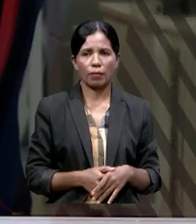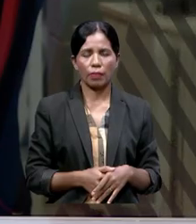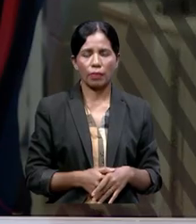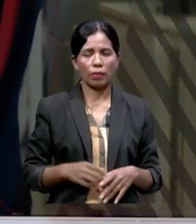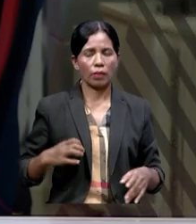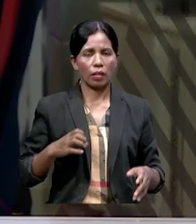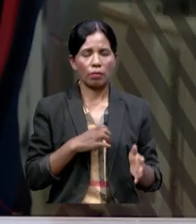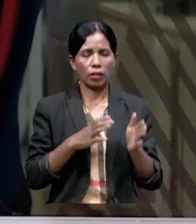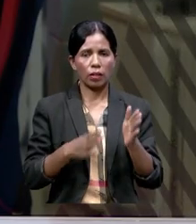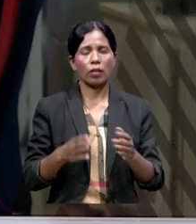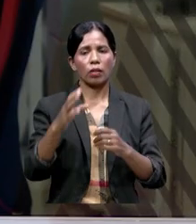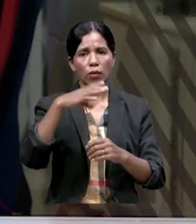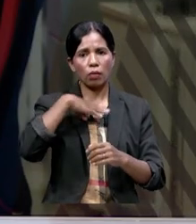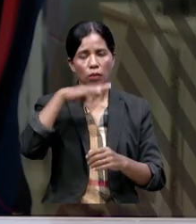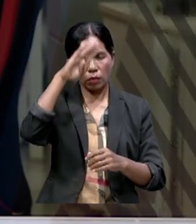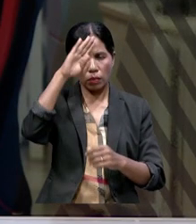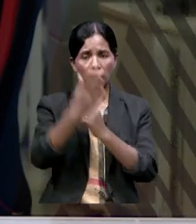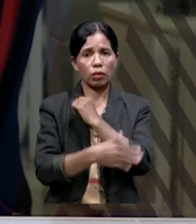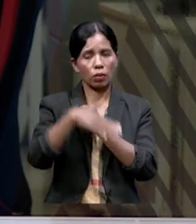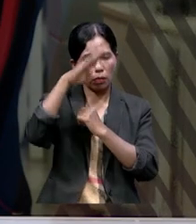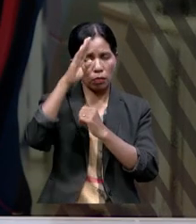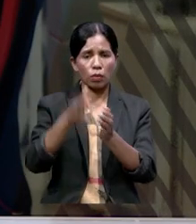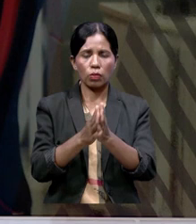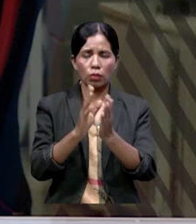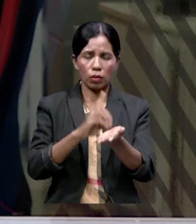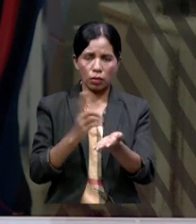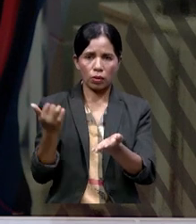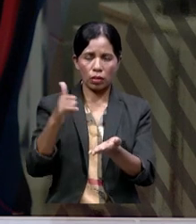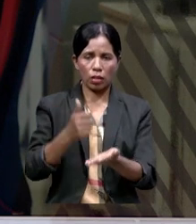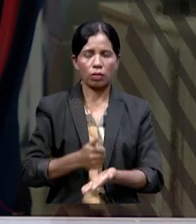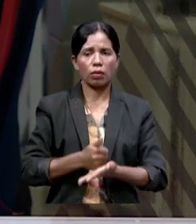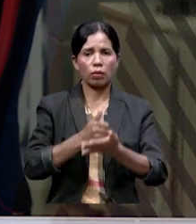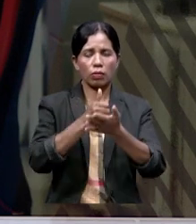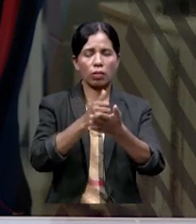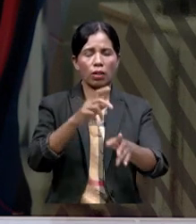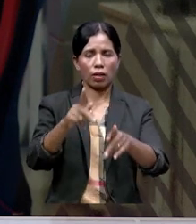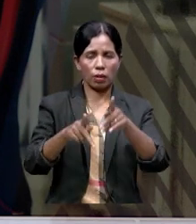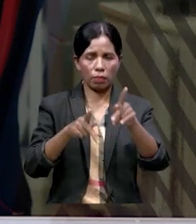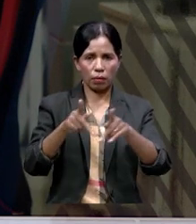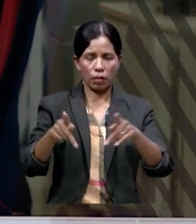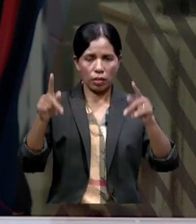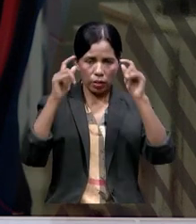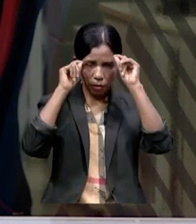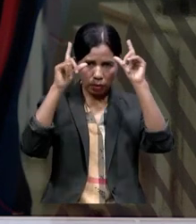Embaixadora Cuba Husuba Médico Sira atau for assistência na Bedia ba Timaruan Sira.